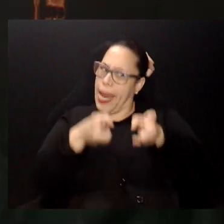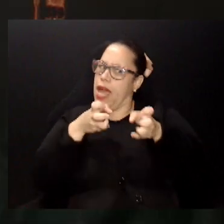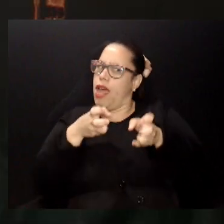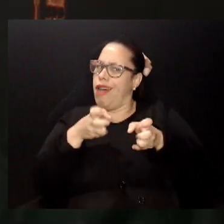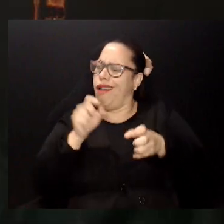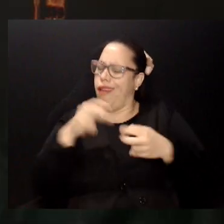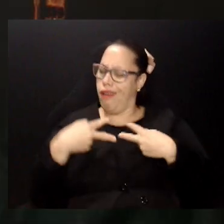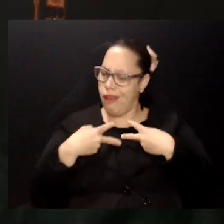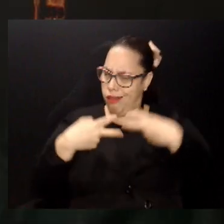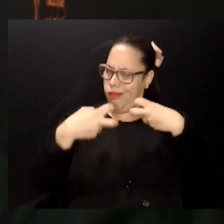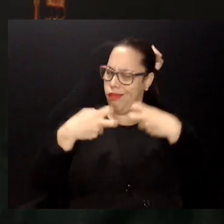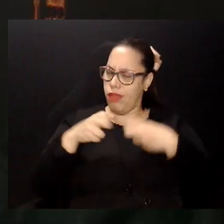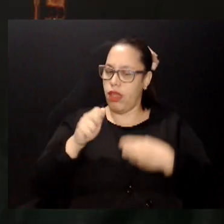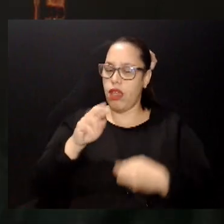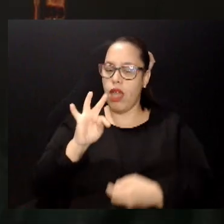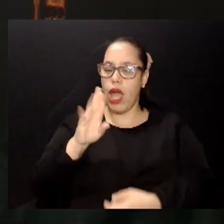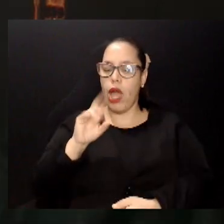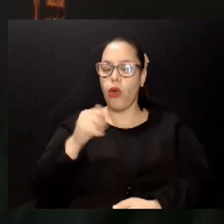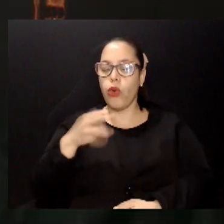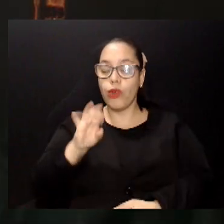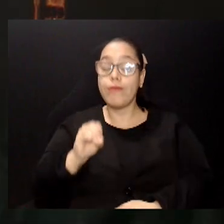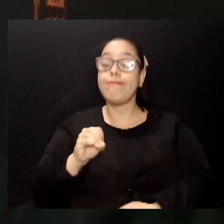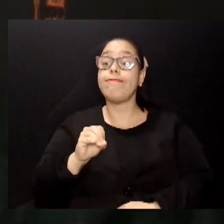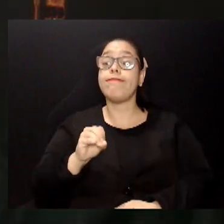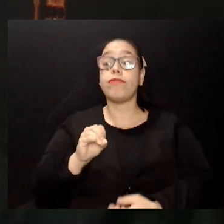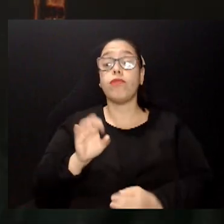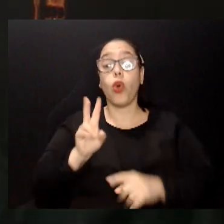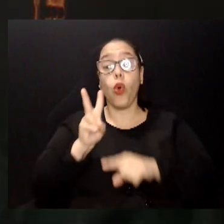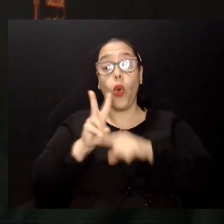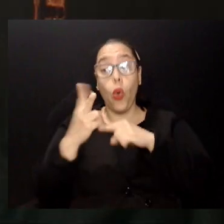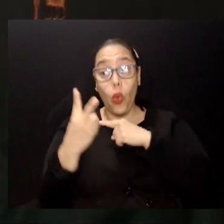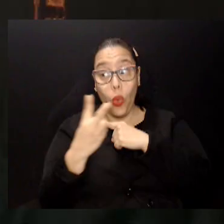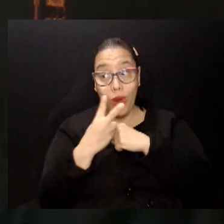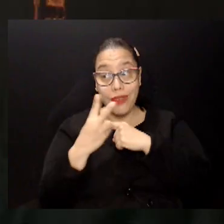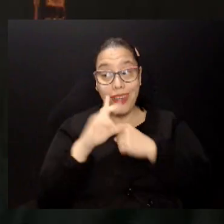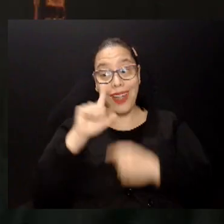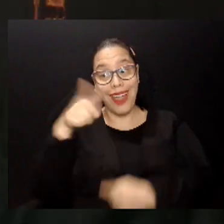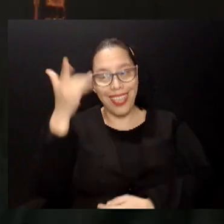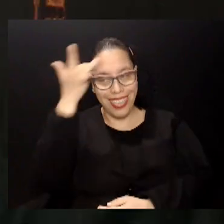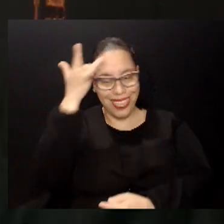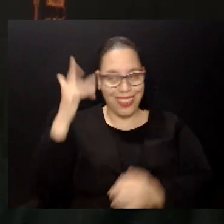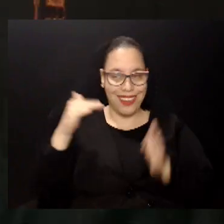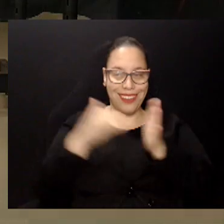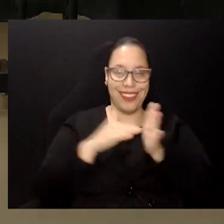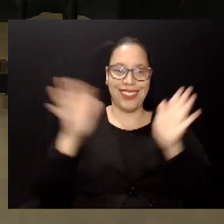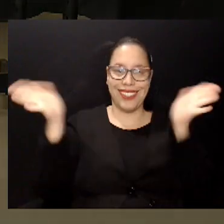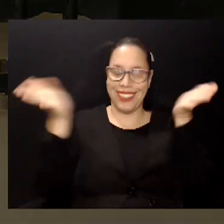autoanulação, cuide-se e até amanhã, se Deus quiser. Tchau, tchau!